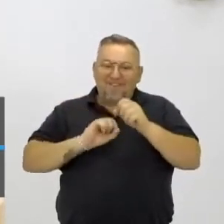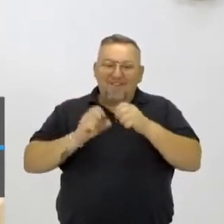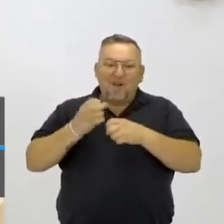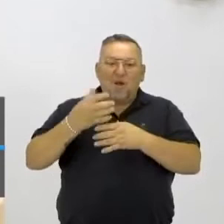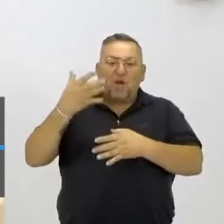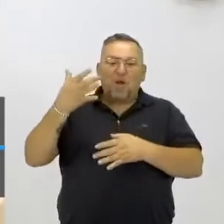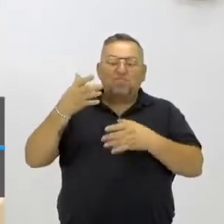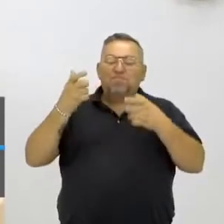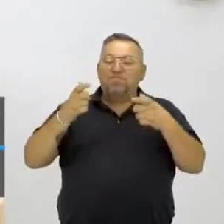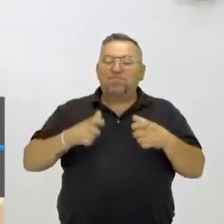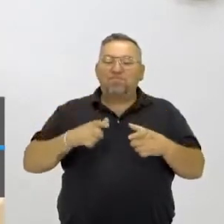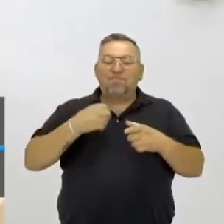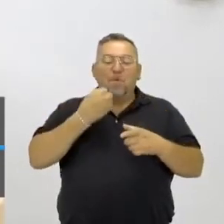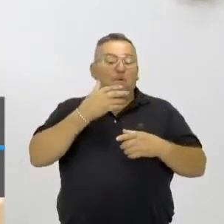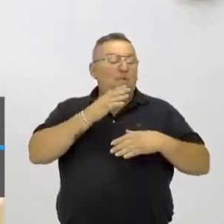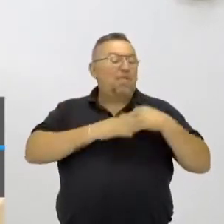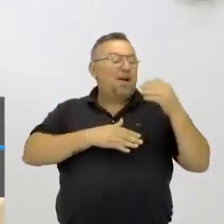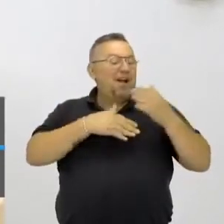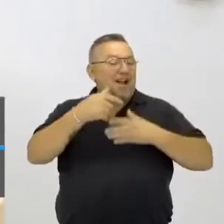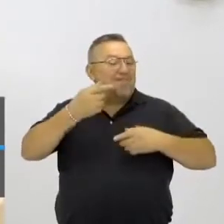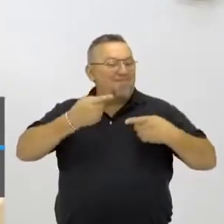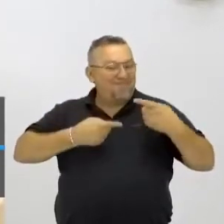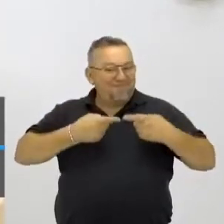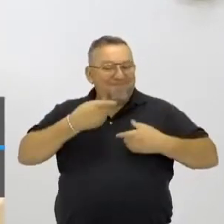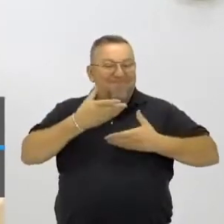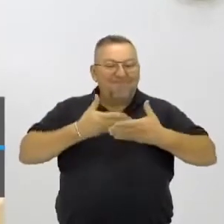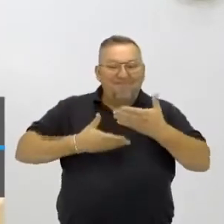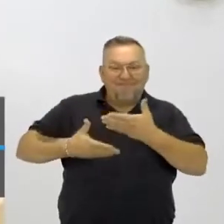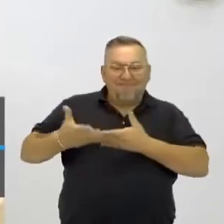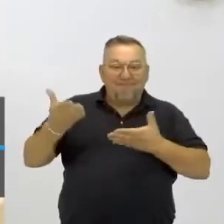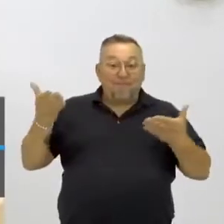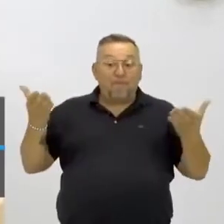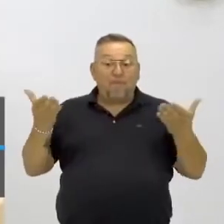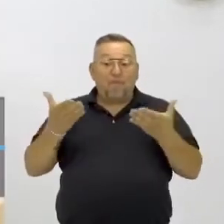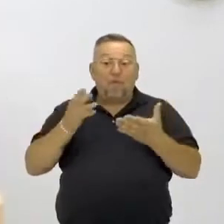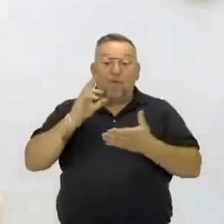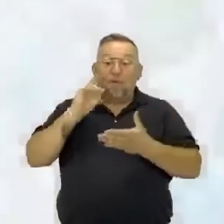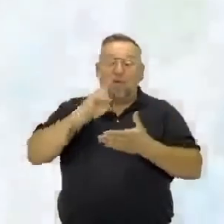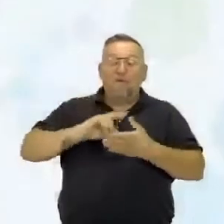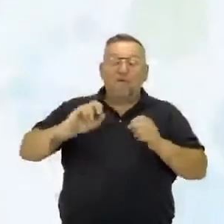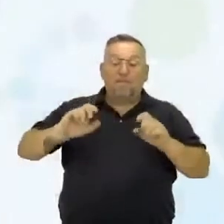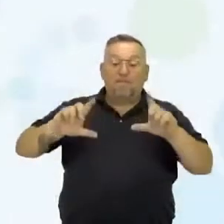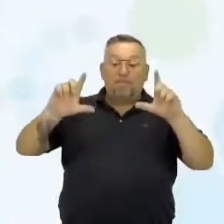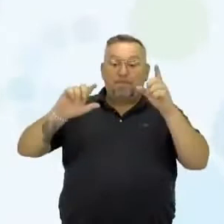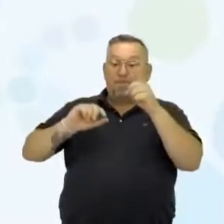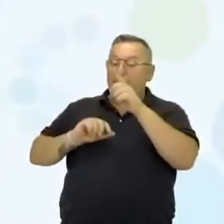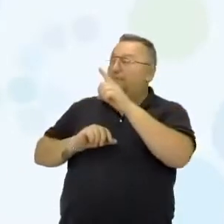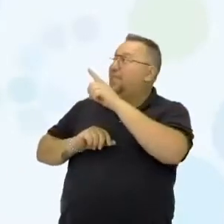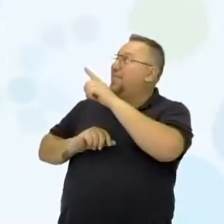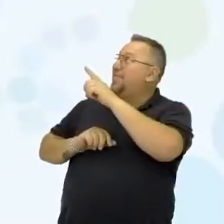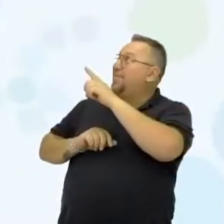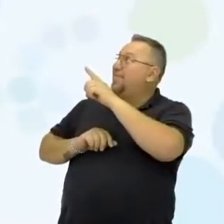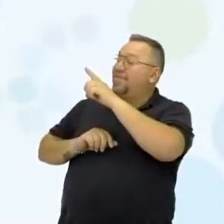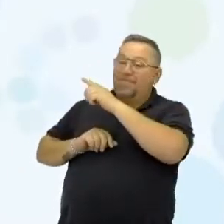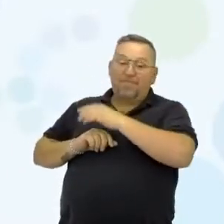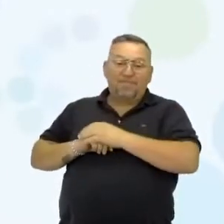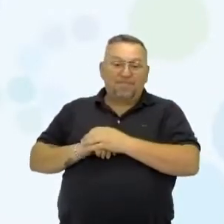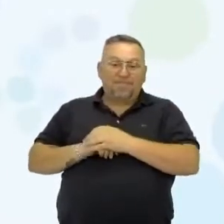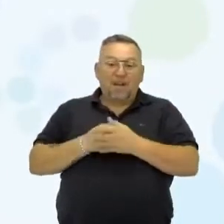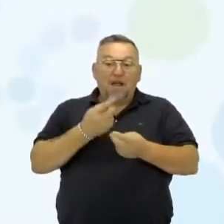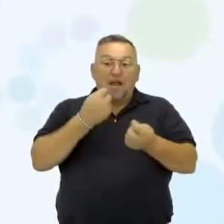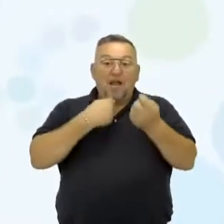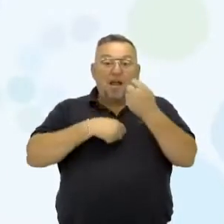chat aqui um espaço de boas práticas, de debates. E hoje, dá uma olhadinha na tela, qual é o nosso objeto do conhecimento?